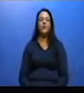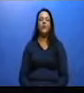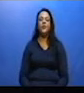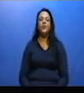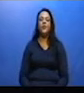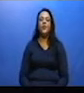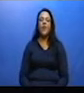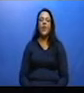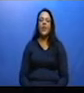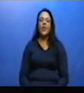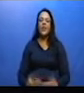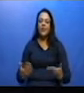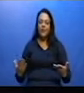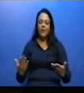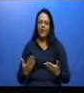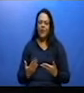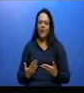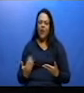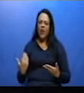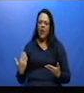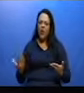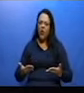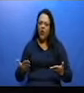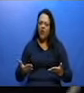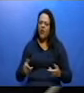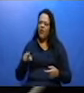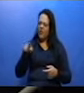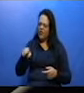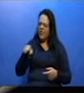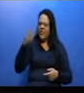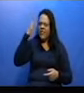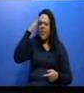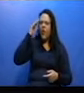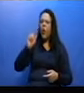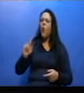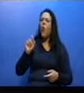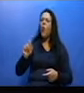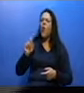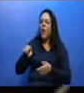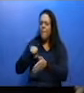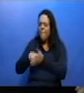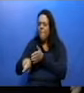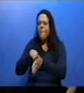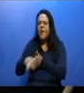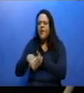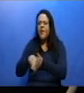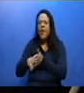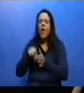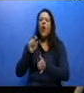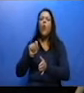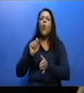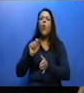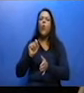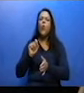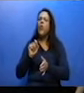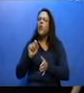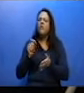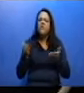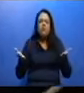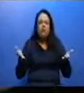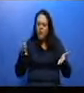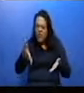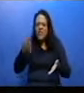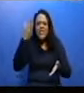Mas nós estamos falando de pesquisa. Você sabe o que é uma pesquisa? Olha lá. Pesquisa, o que é isso?